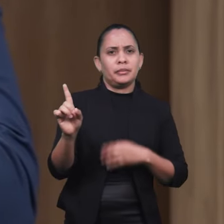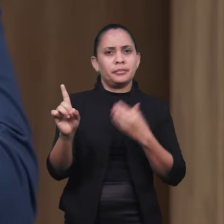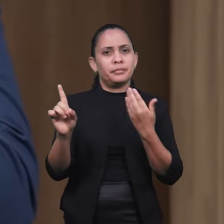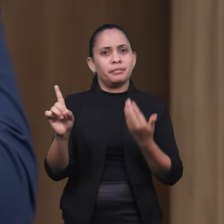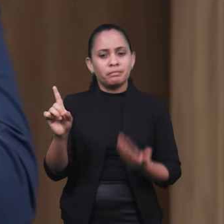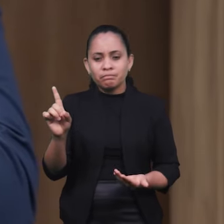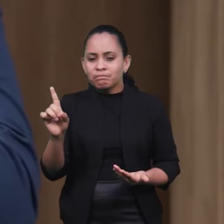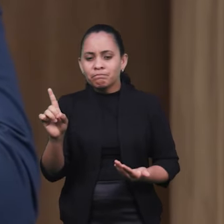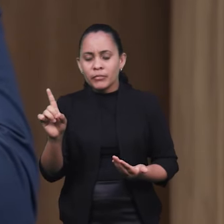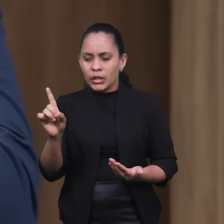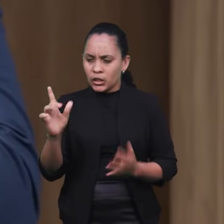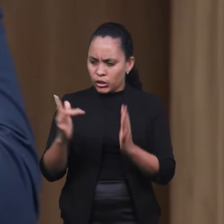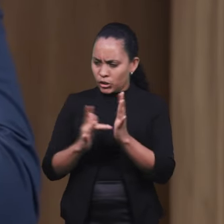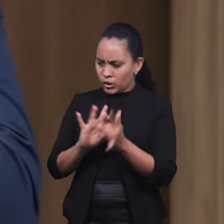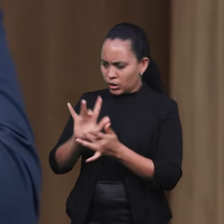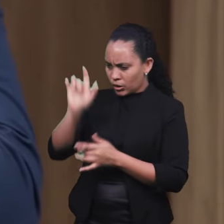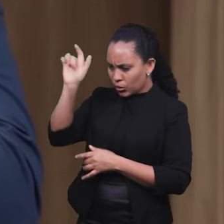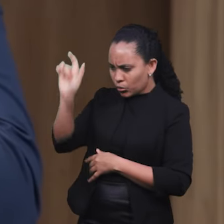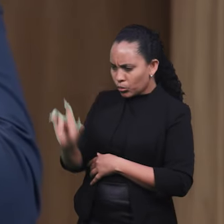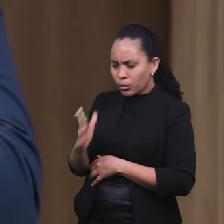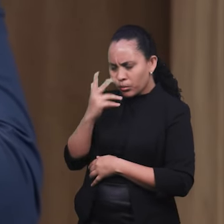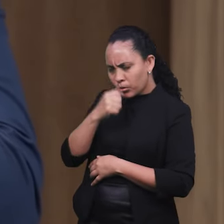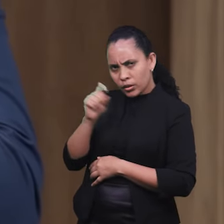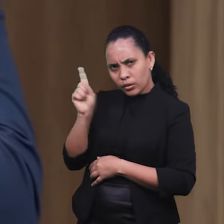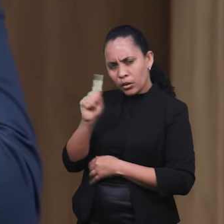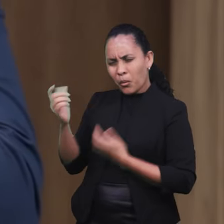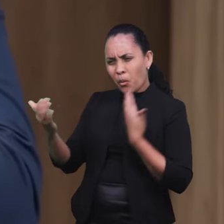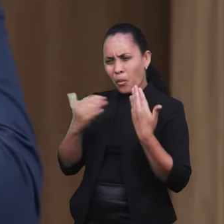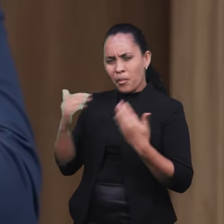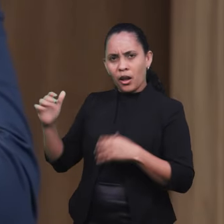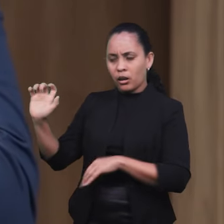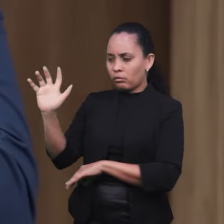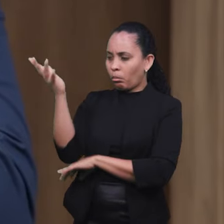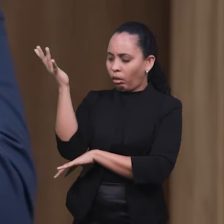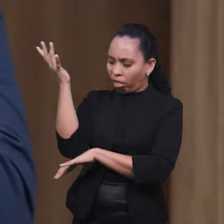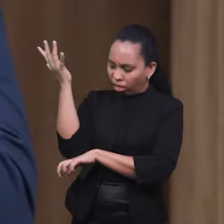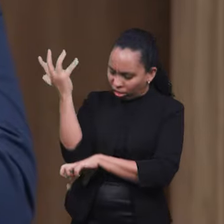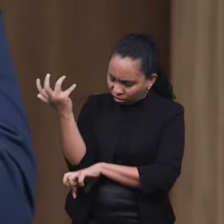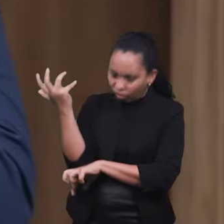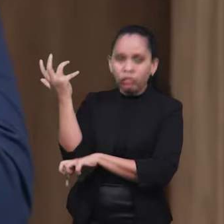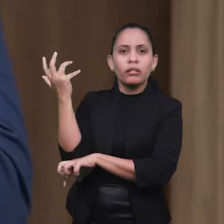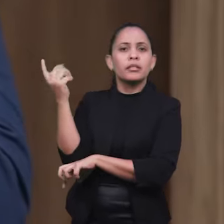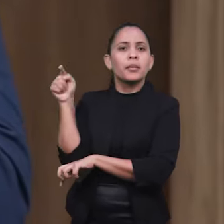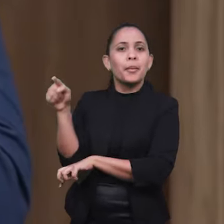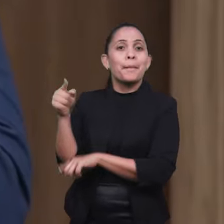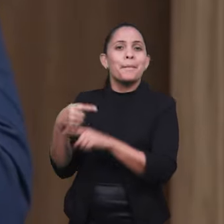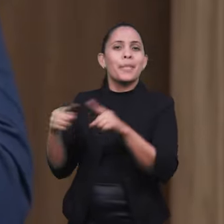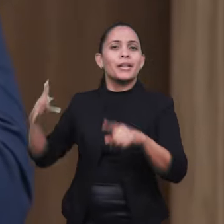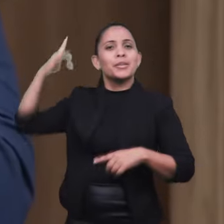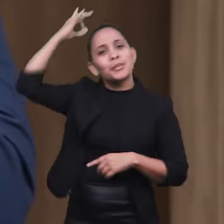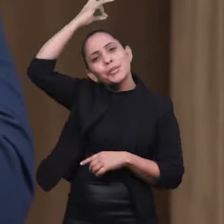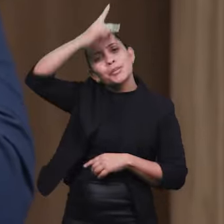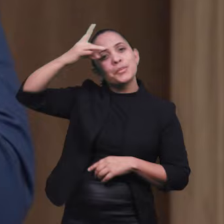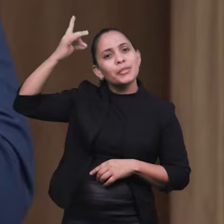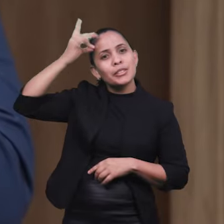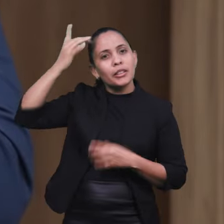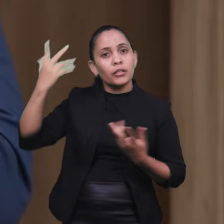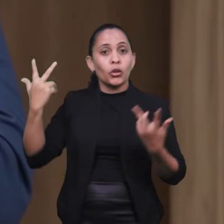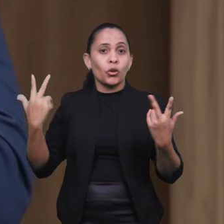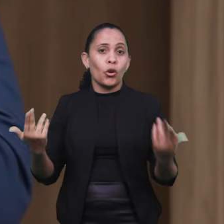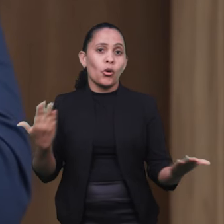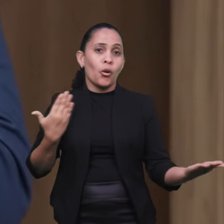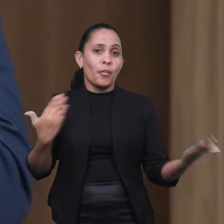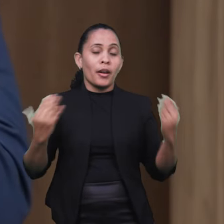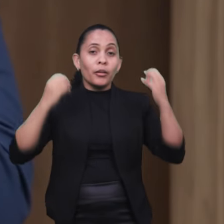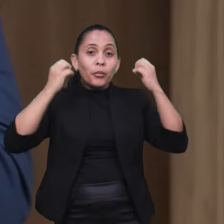de uma terra seca, não tinha parecer nem formosura, porém, profeticamente... Cheio do Espírito Santo. Cheio do Espírito Santo. Assim como Moisés.